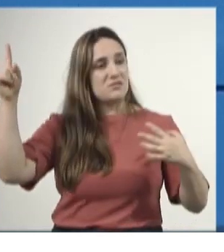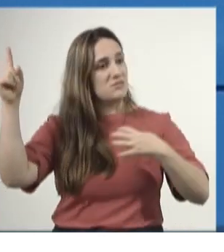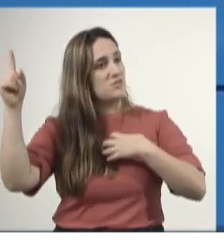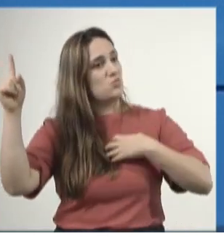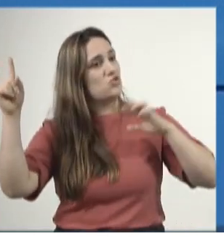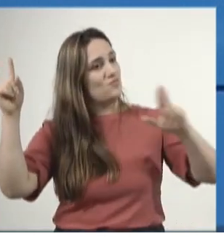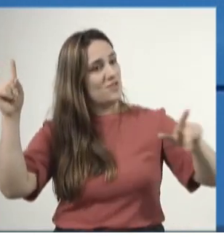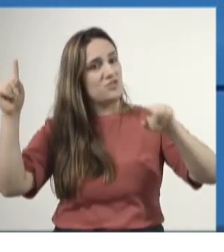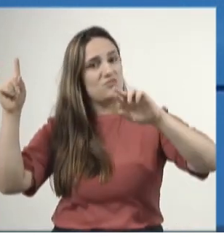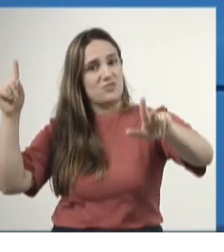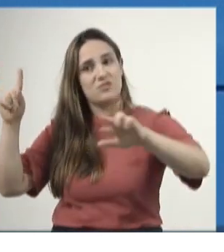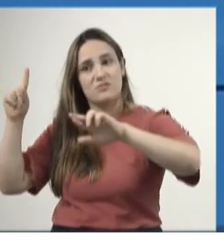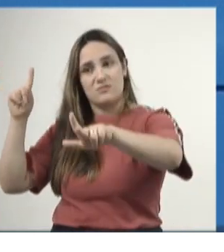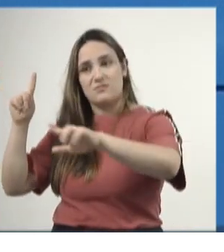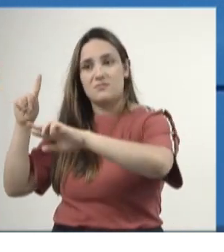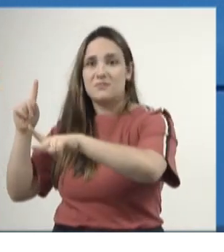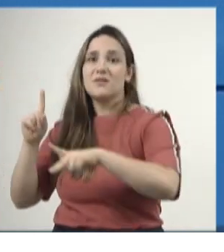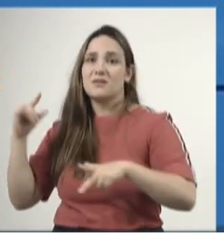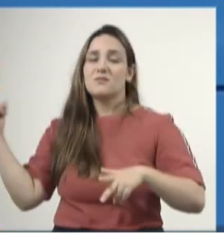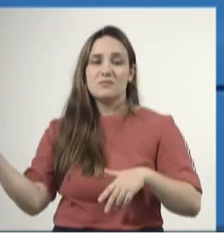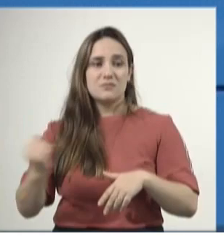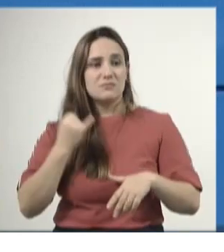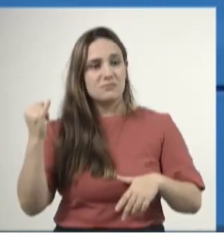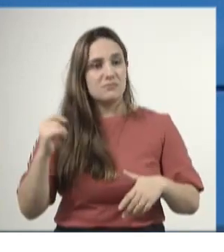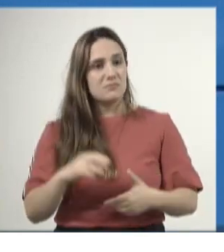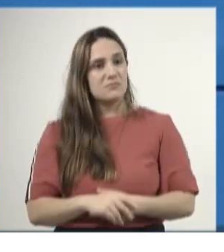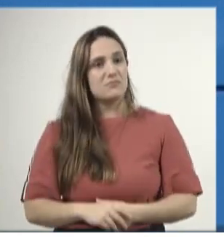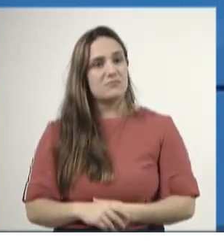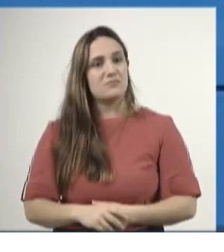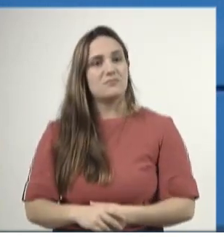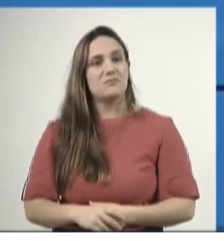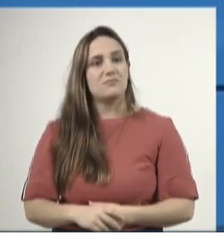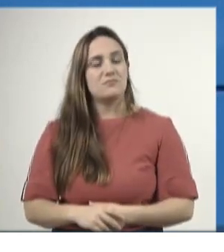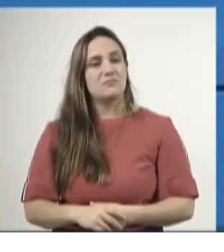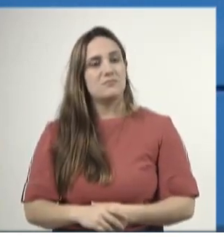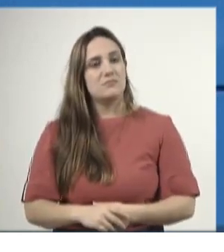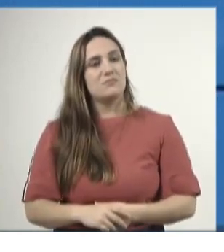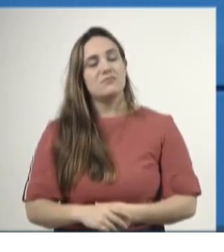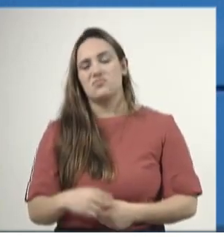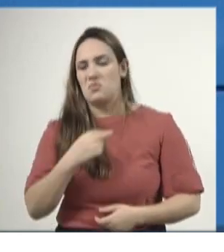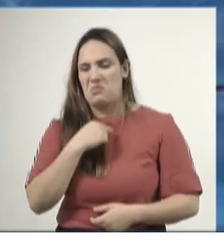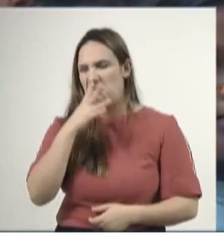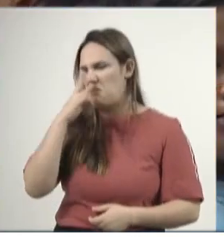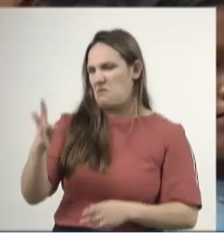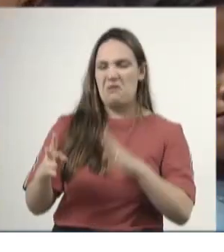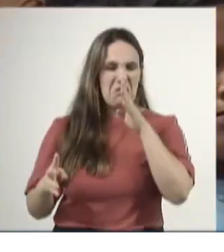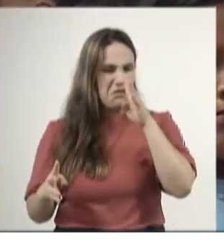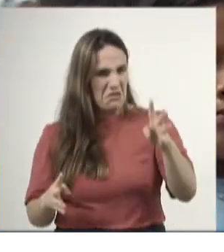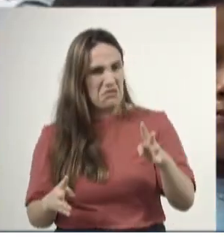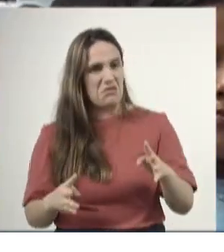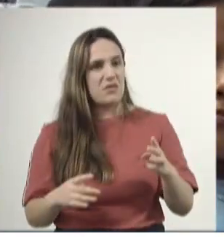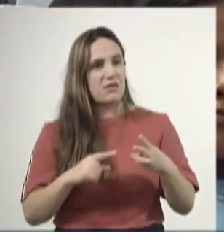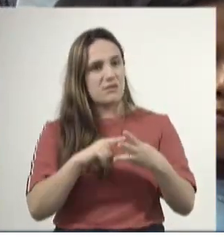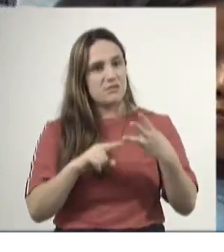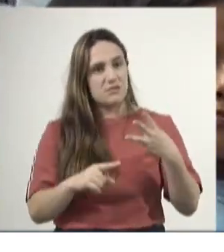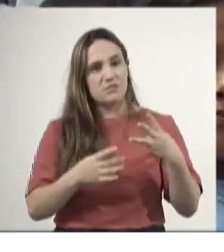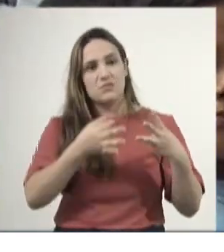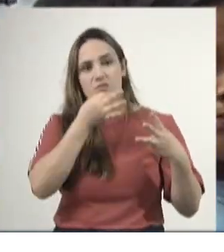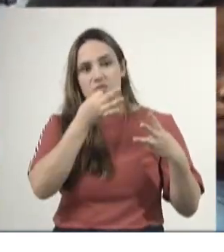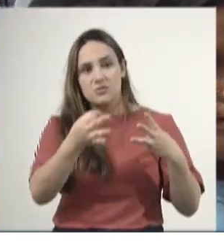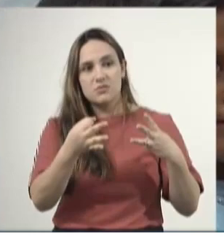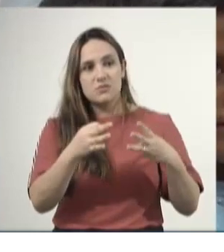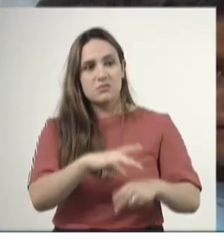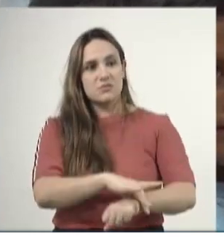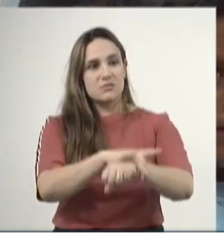Então, compreender isso é extremamente importante para que não exista julgamentos. Uma terceira sugestão